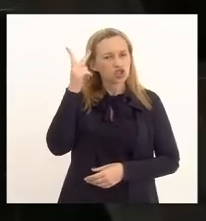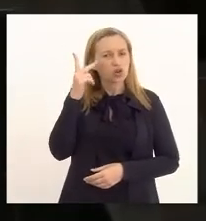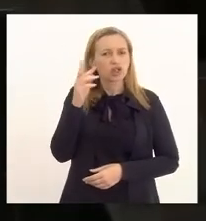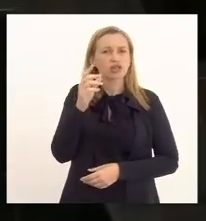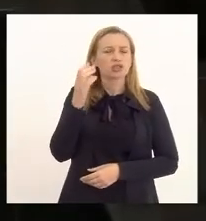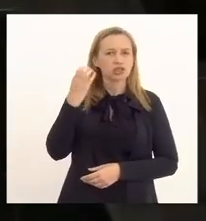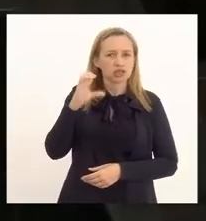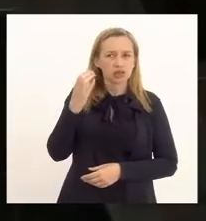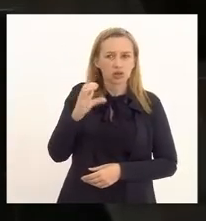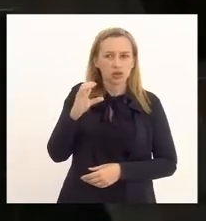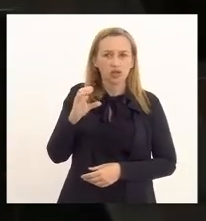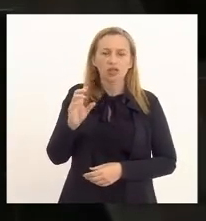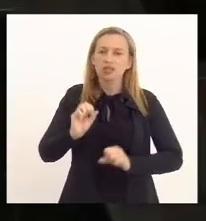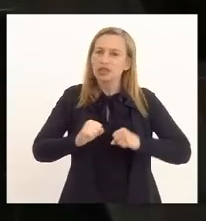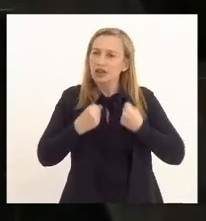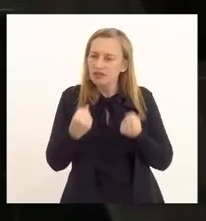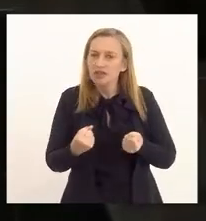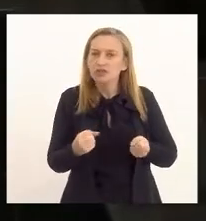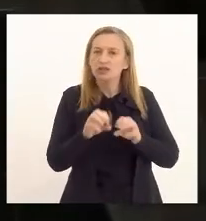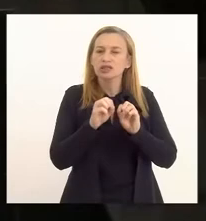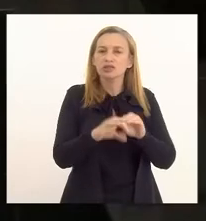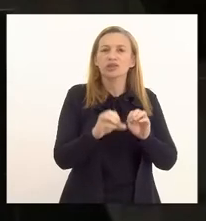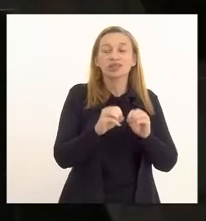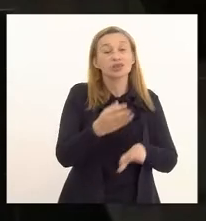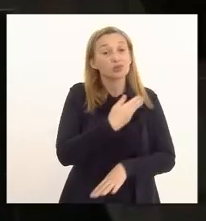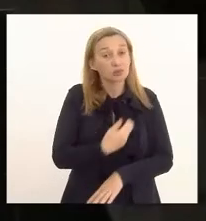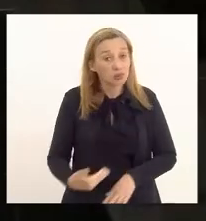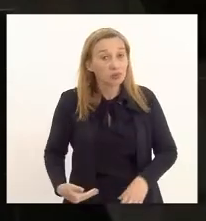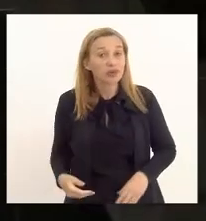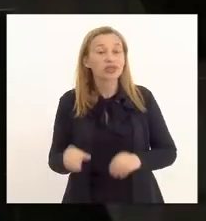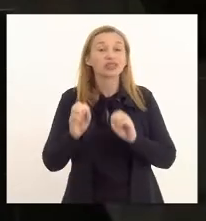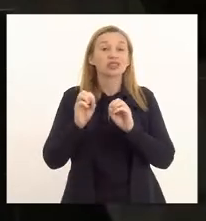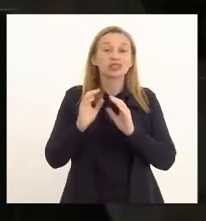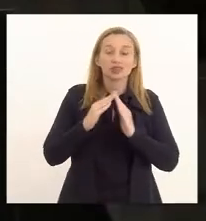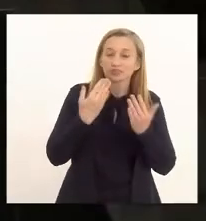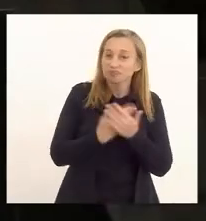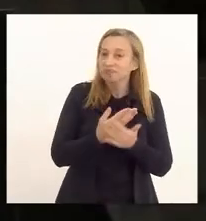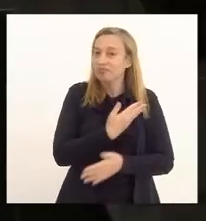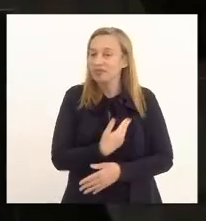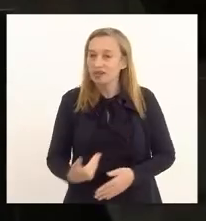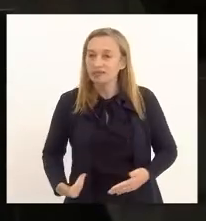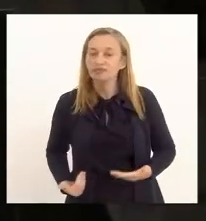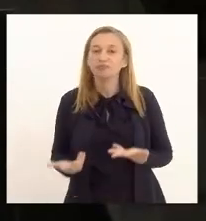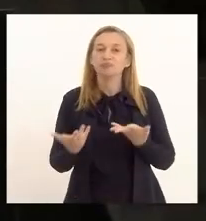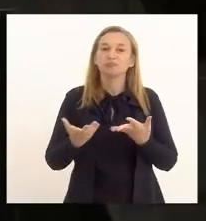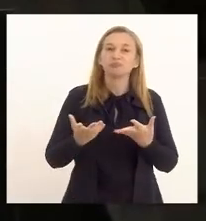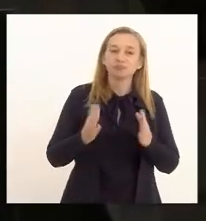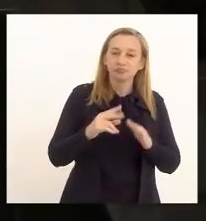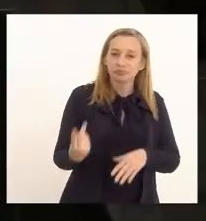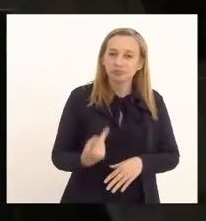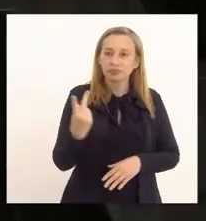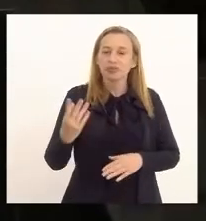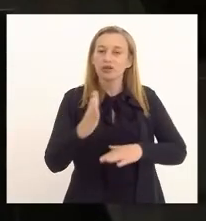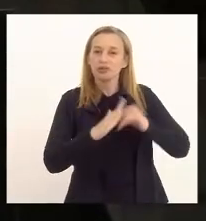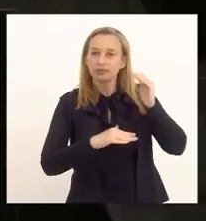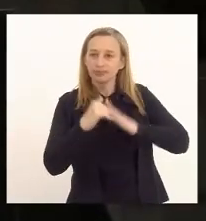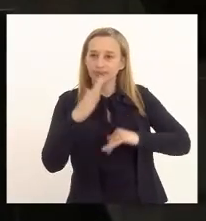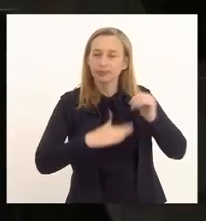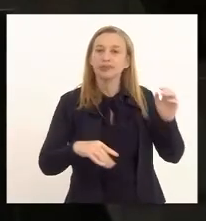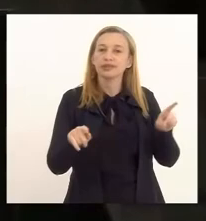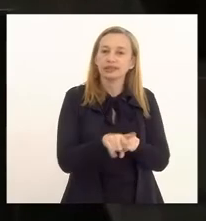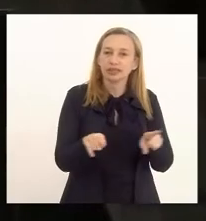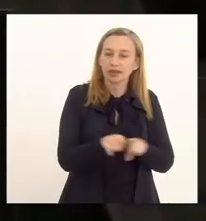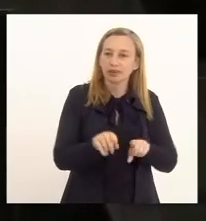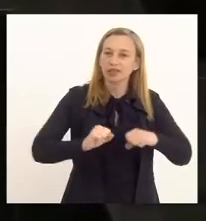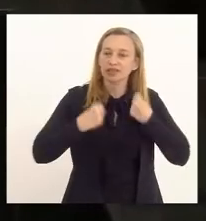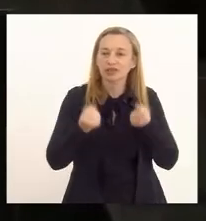Niterói, defensora da educação pública, da escola pública, da valorização dos seus profissionais e também permanentemente uma defensora